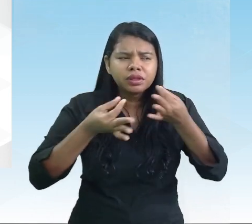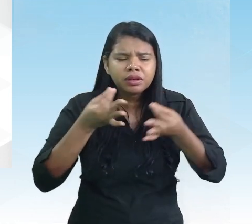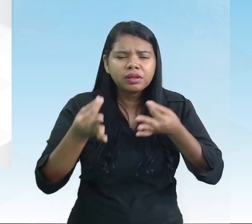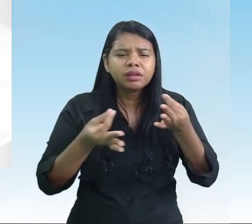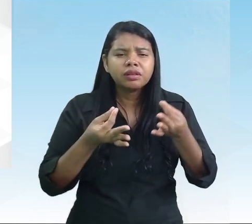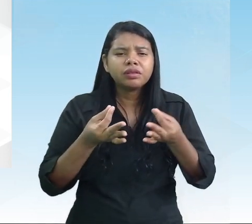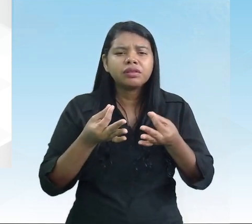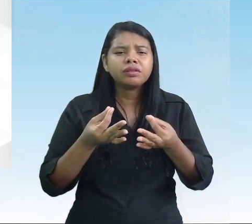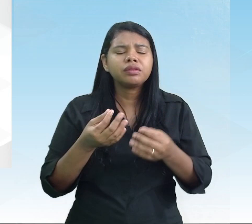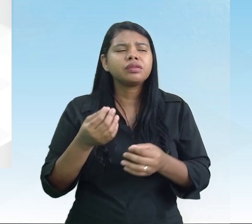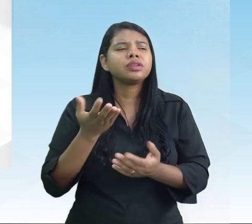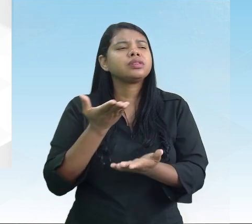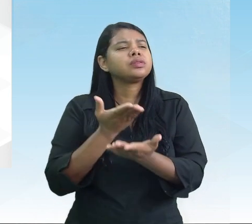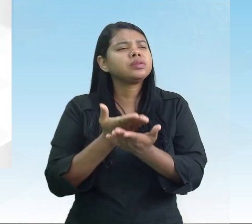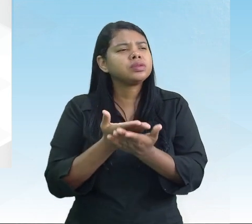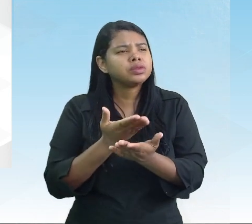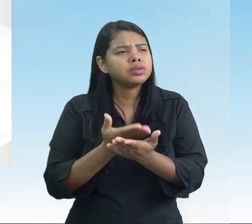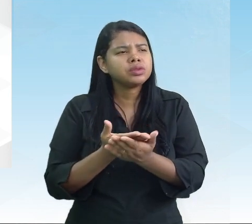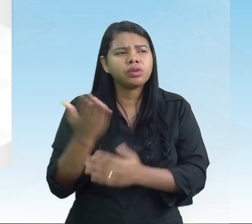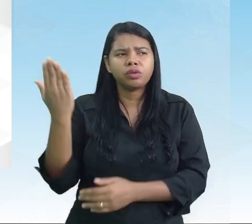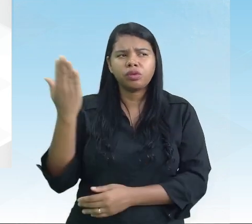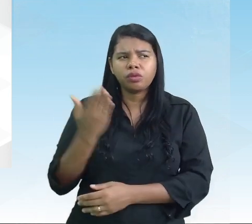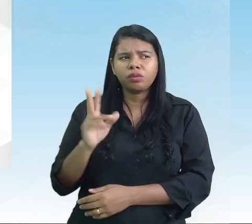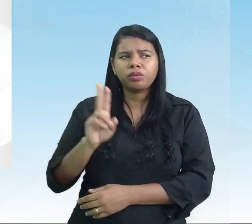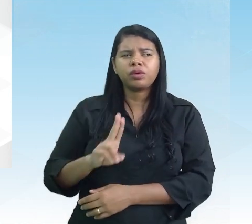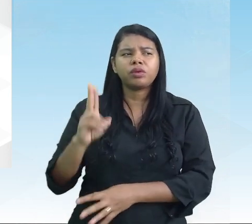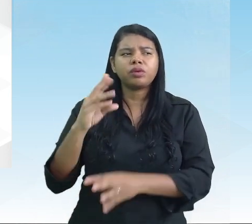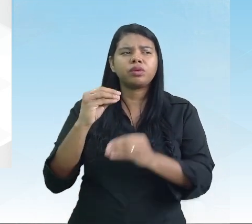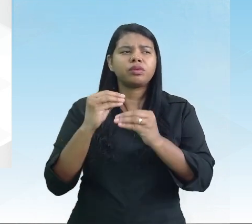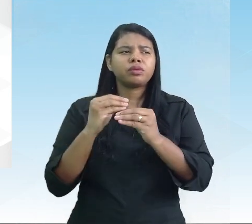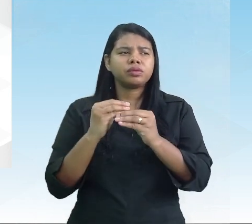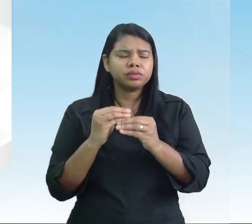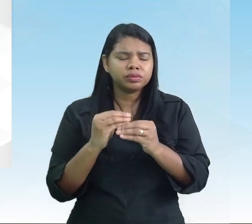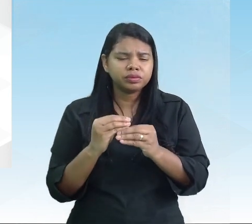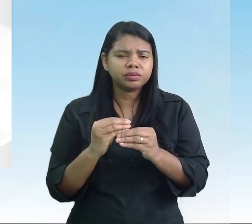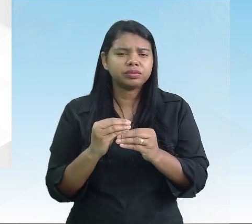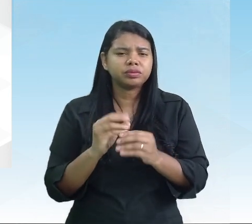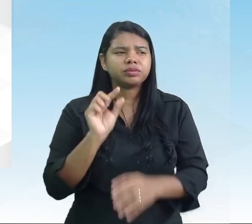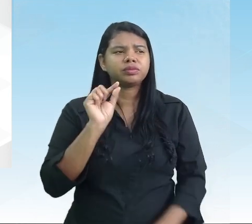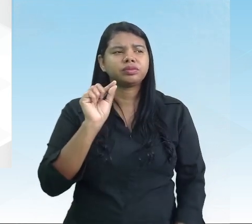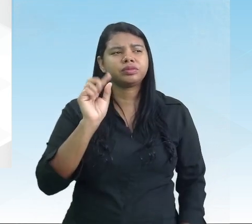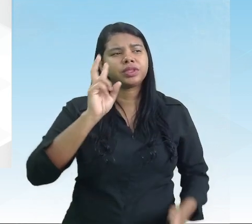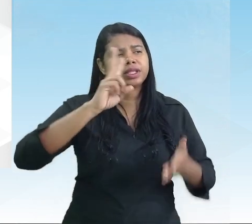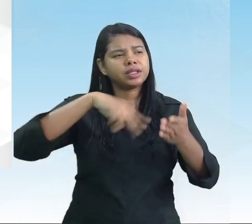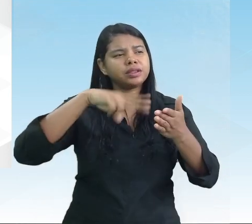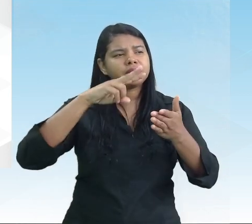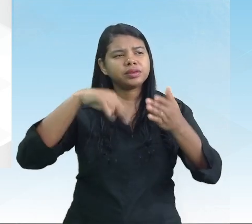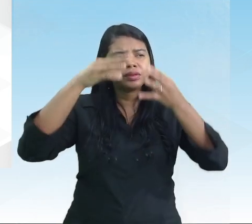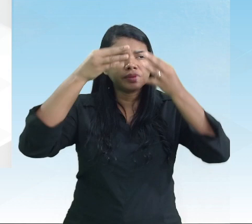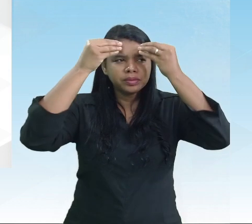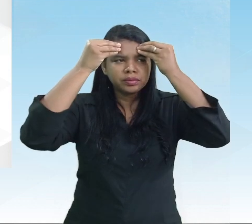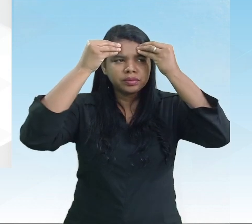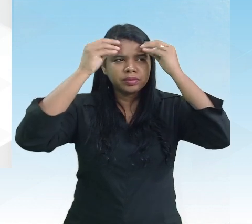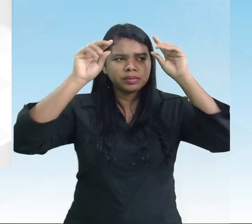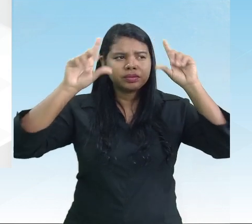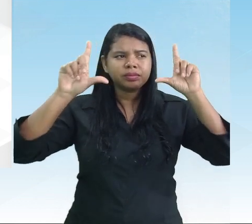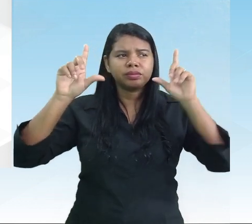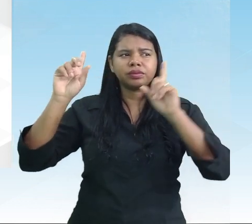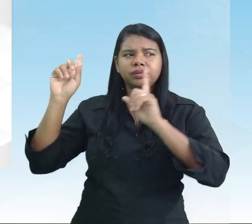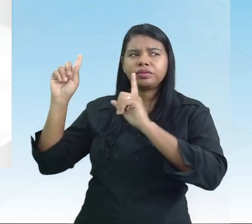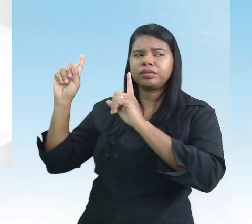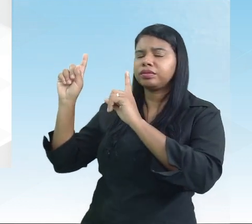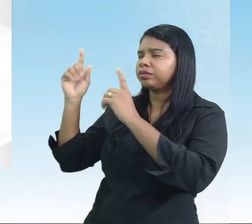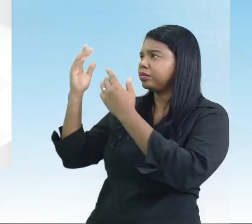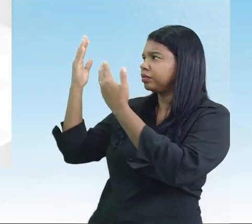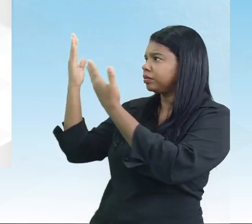segundo estudos. E isso aí a gente utiliza quando a gente tem muito o quê? Leitura. Na tela, ainda trago